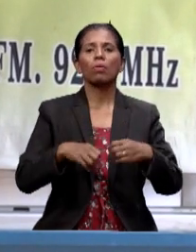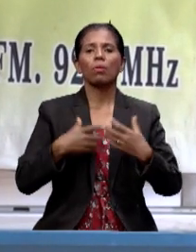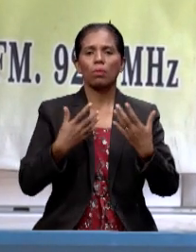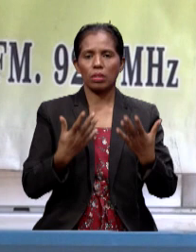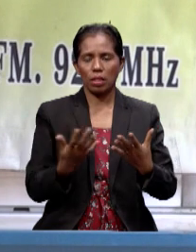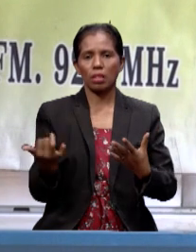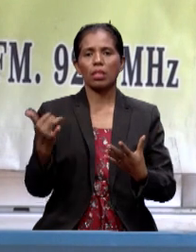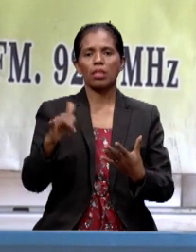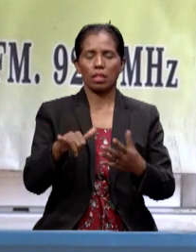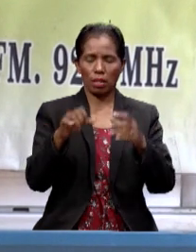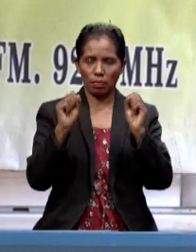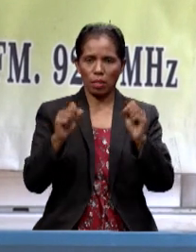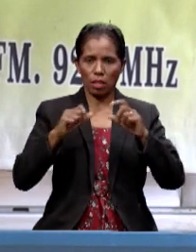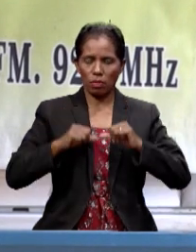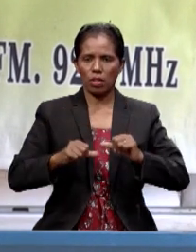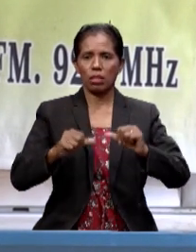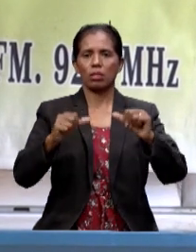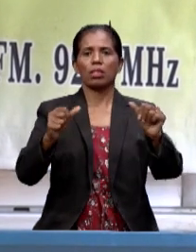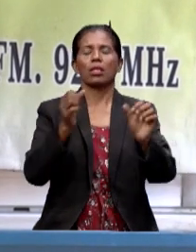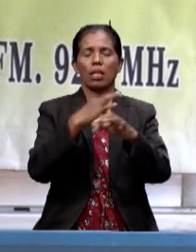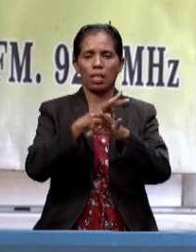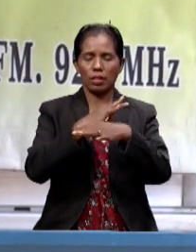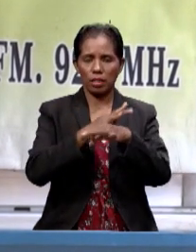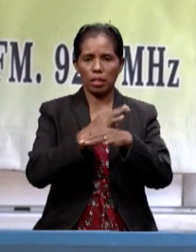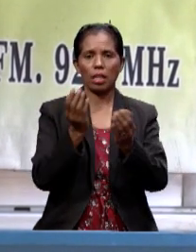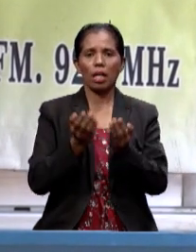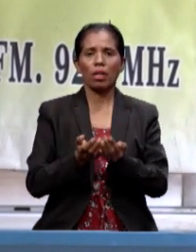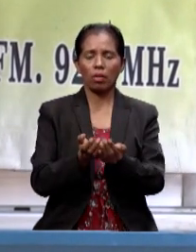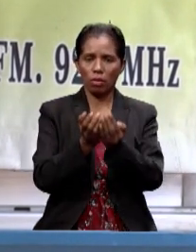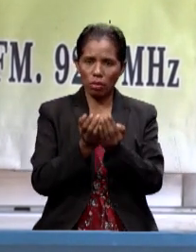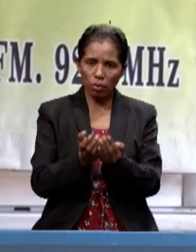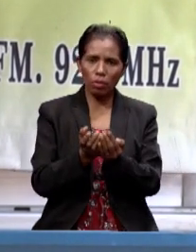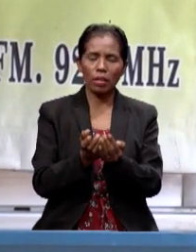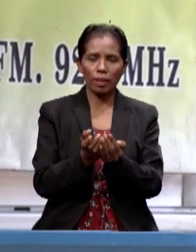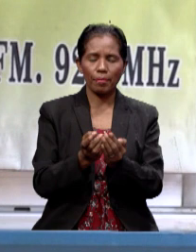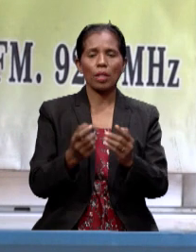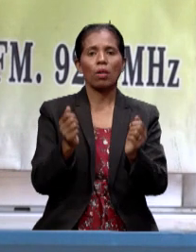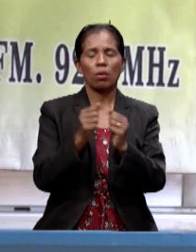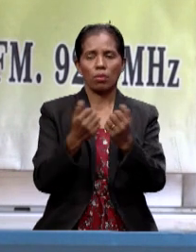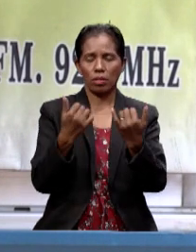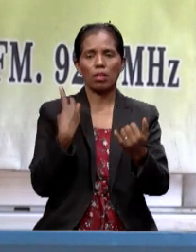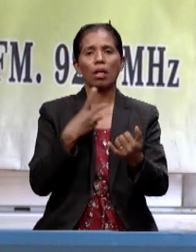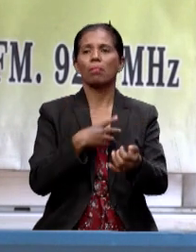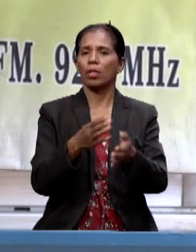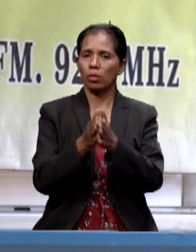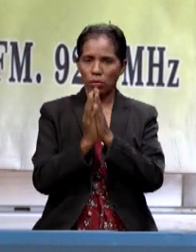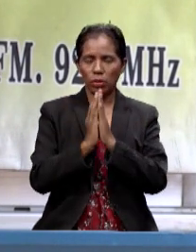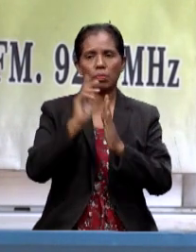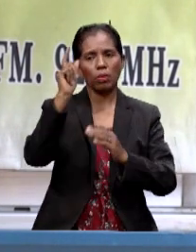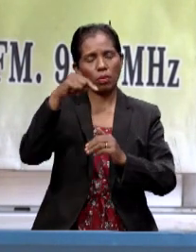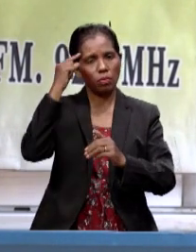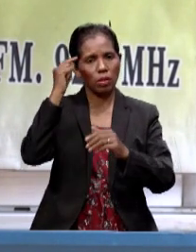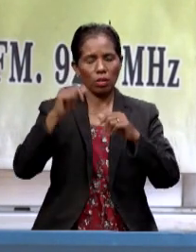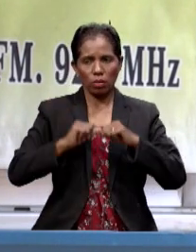bele continua finaliza construção Rohak Solok e honune ami exige ba governo atu